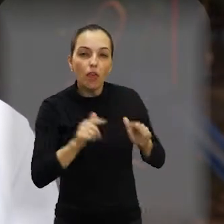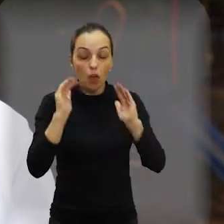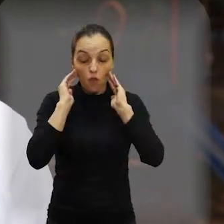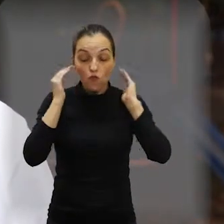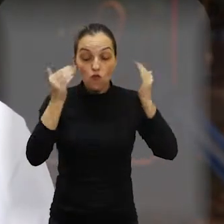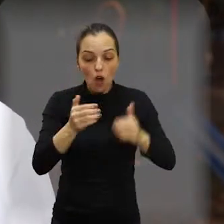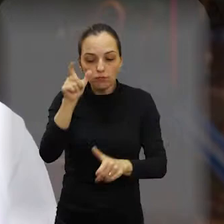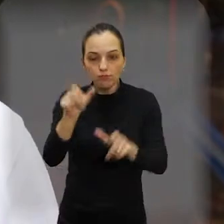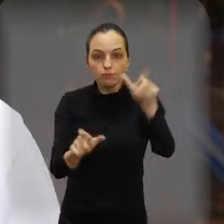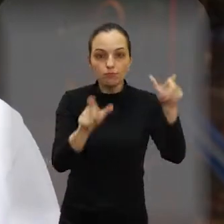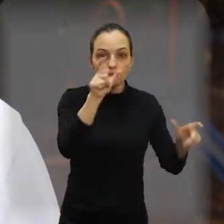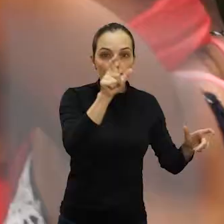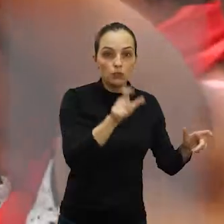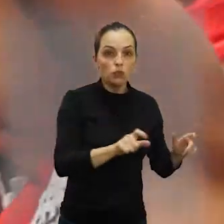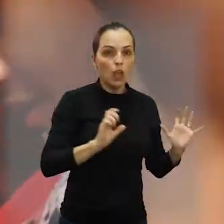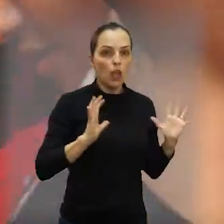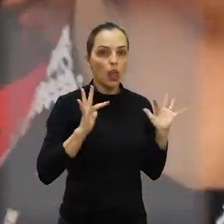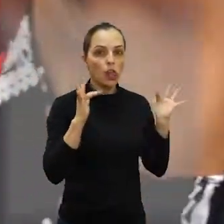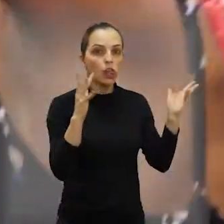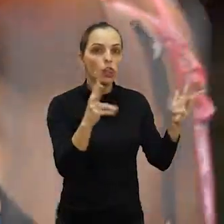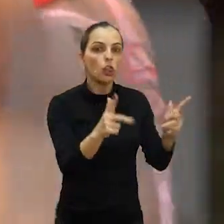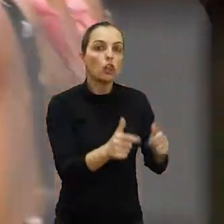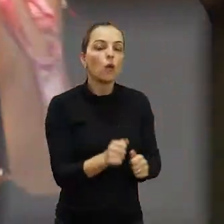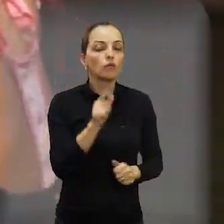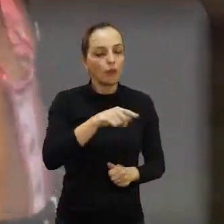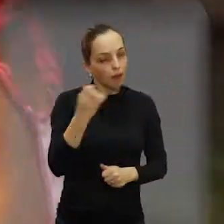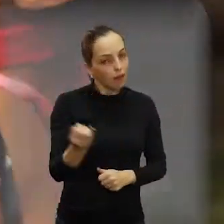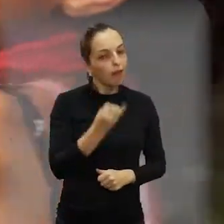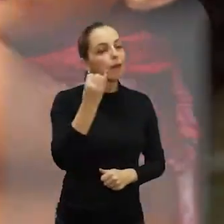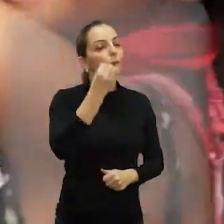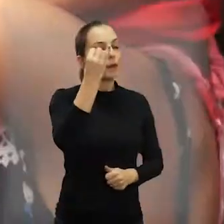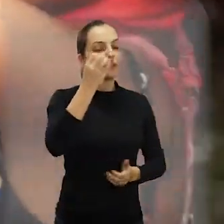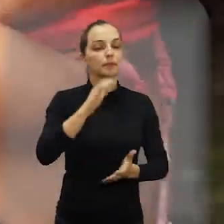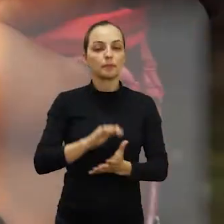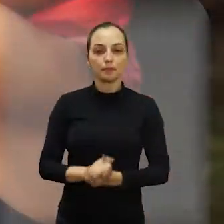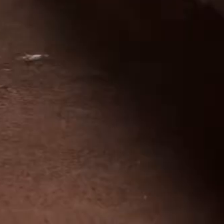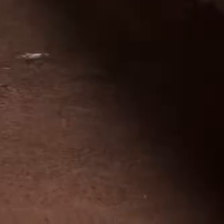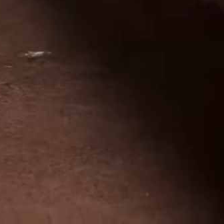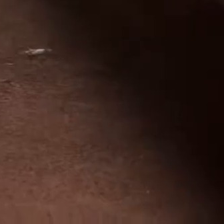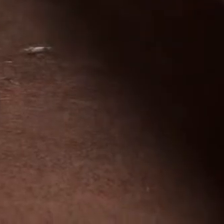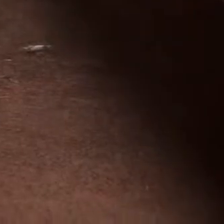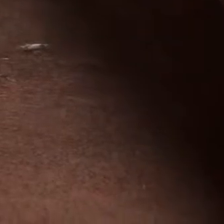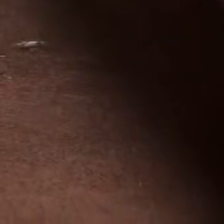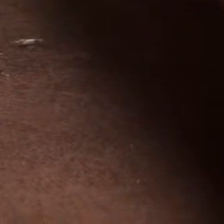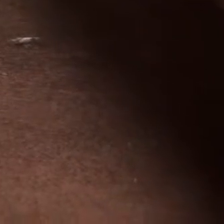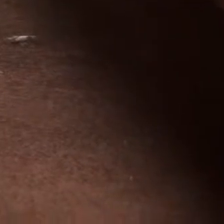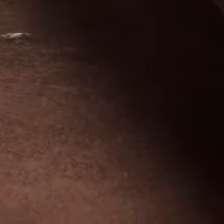totalmente diferente e que a gente recomenda não só para eles, mas para a cidade inteira.